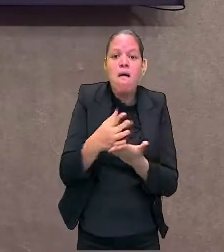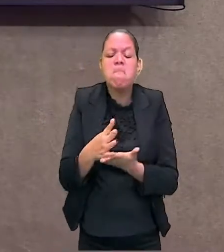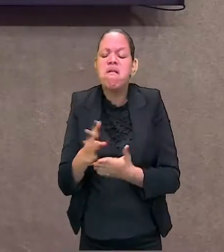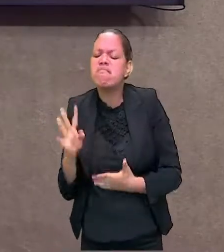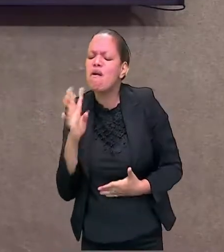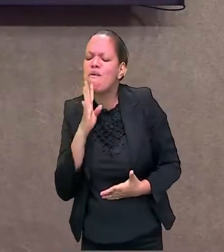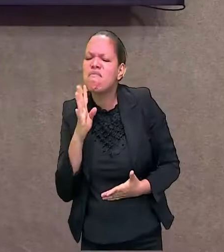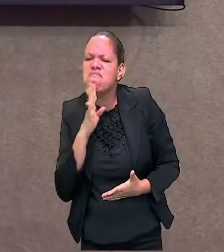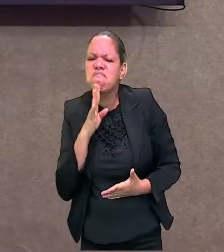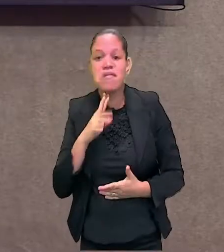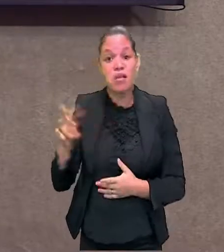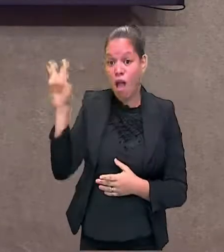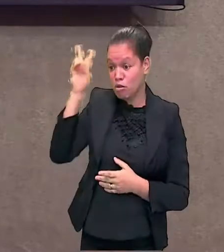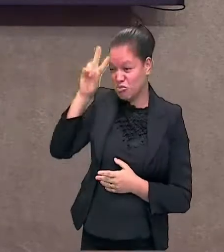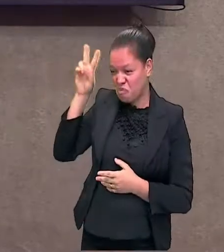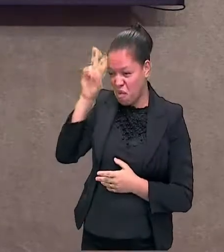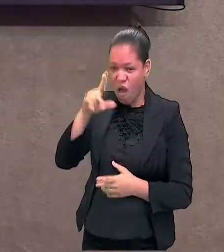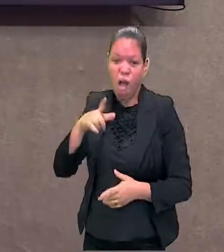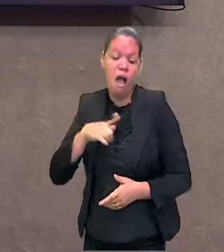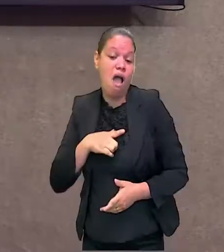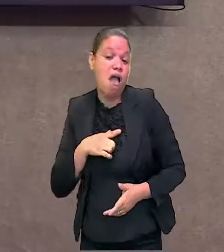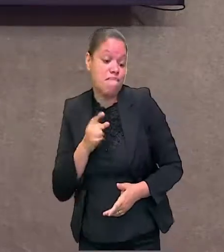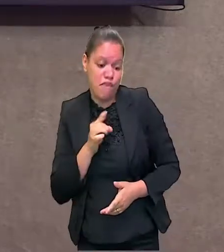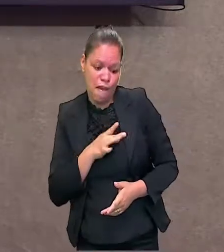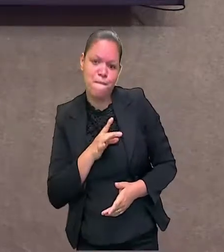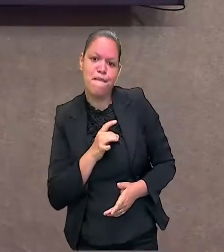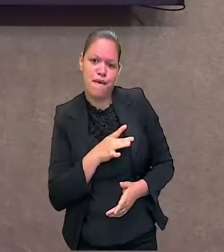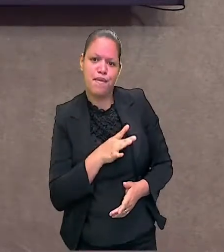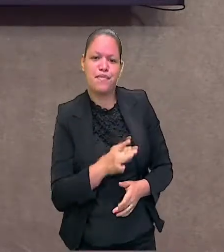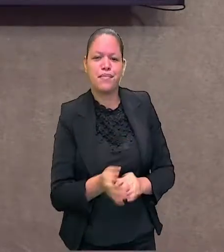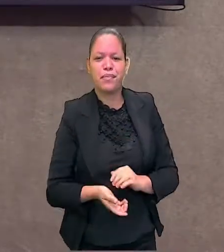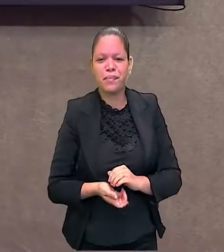começa a ter medo e há quem acredite.